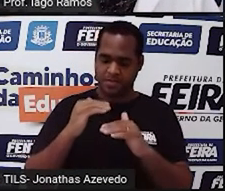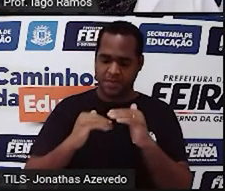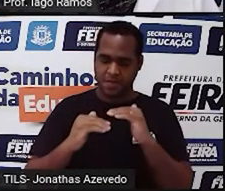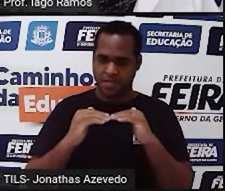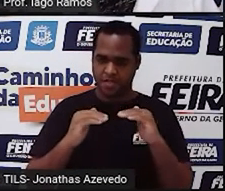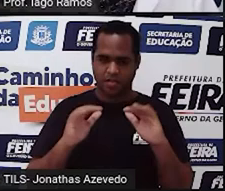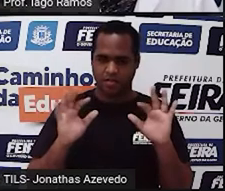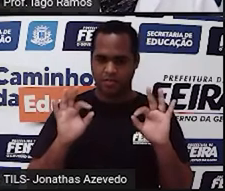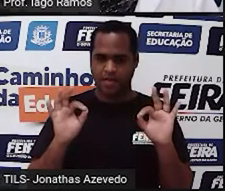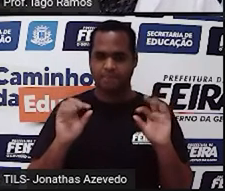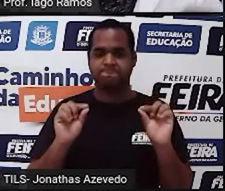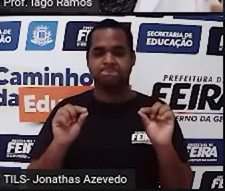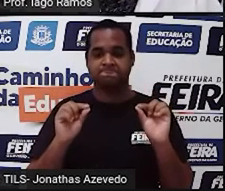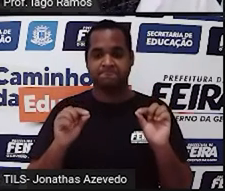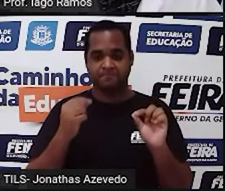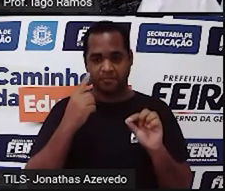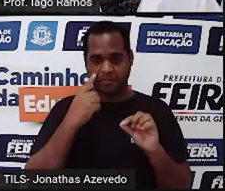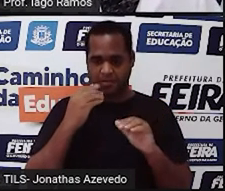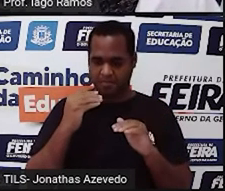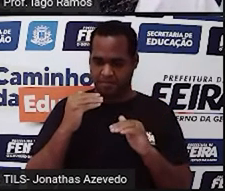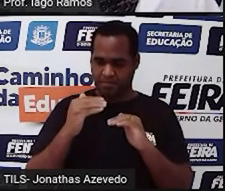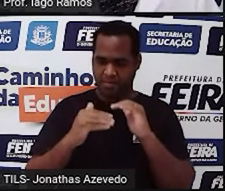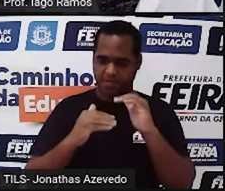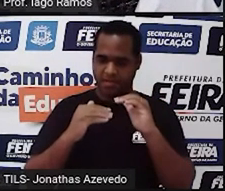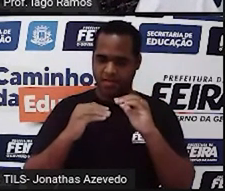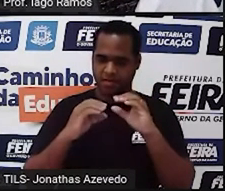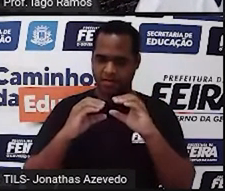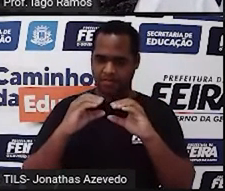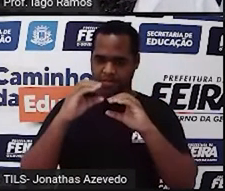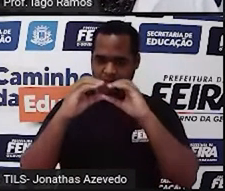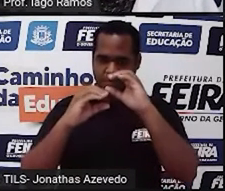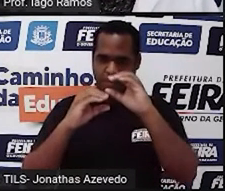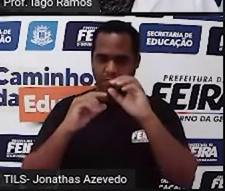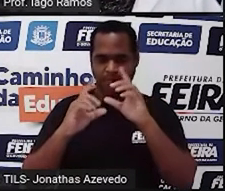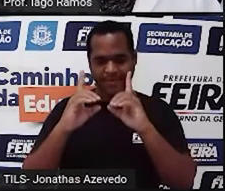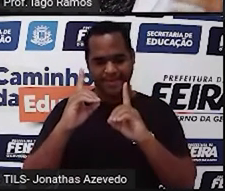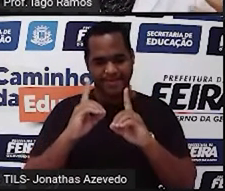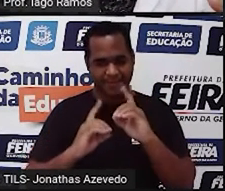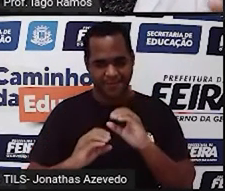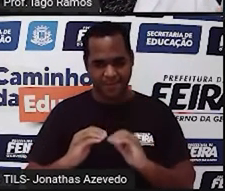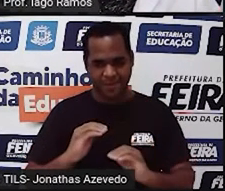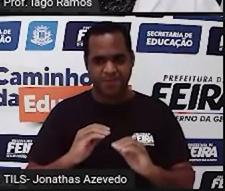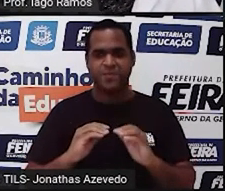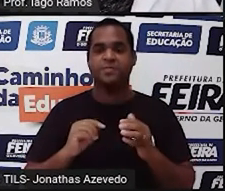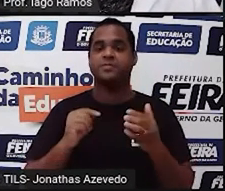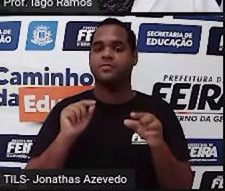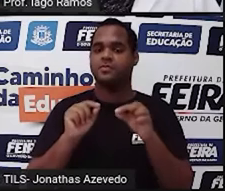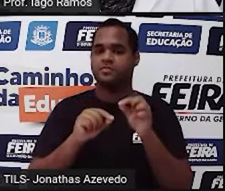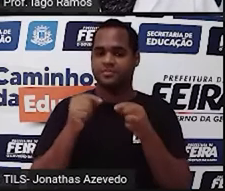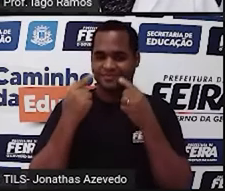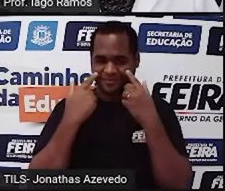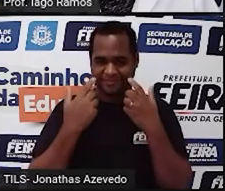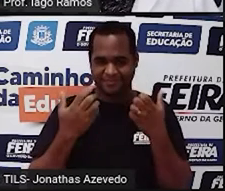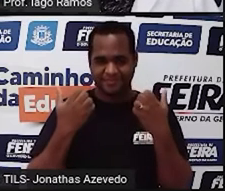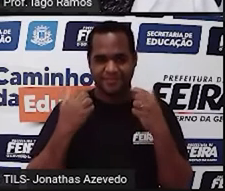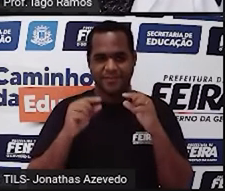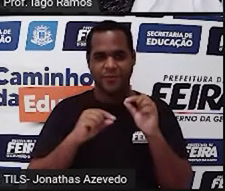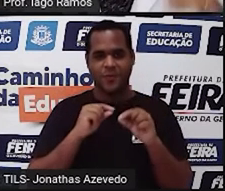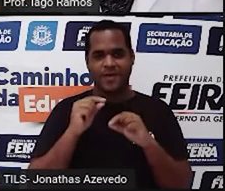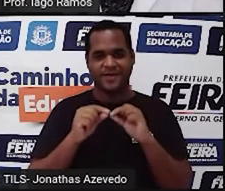mas bora entender esse negócio de crescente e decrescente né então eu vou tentar fazer aqui é